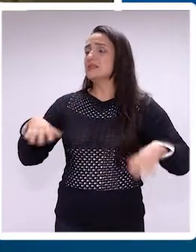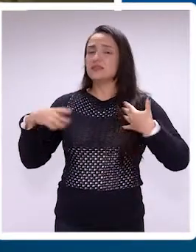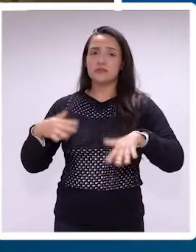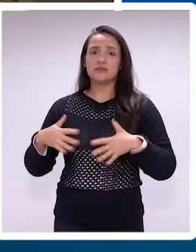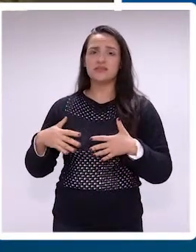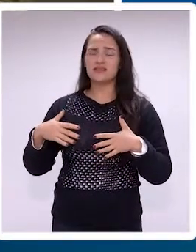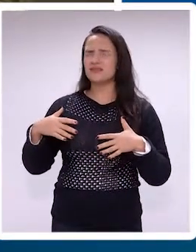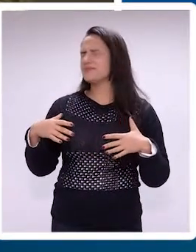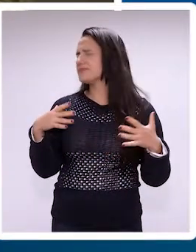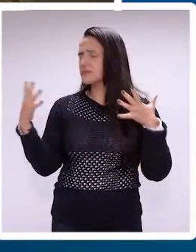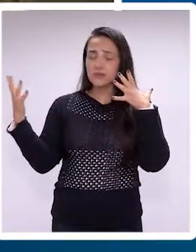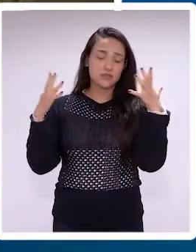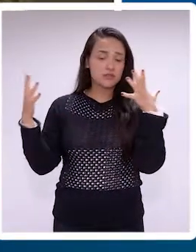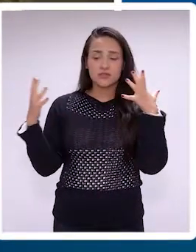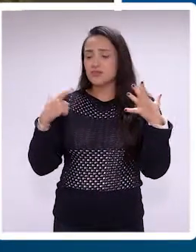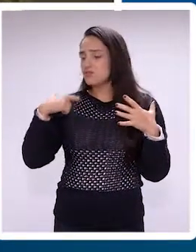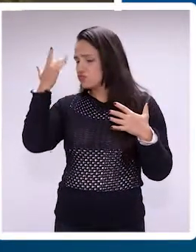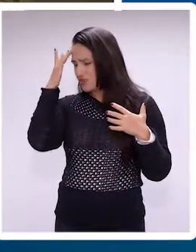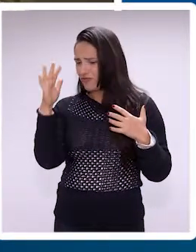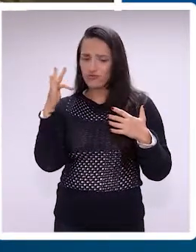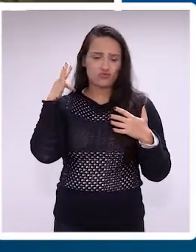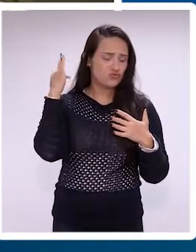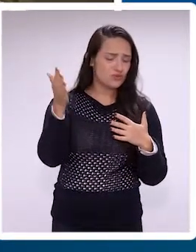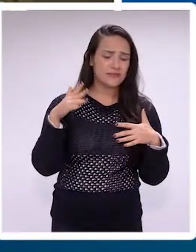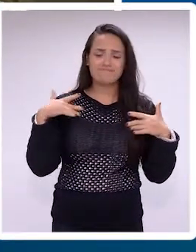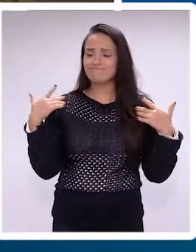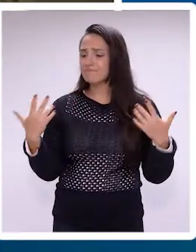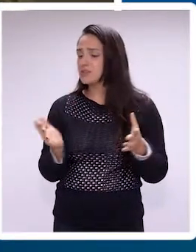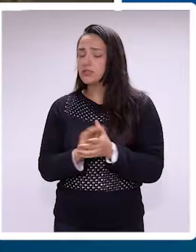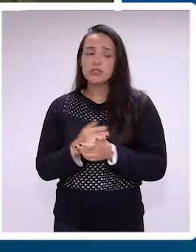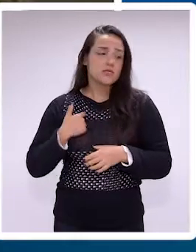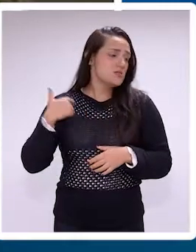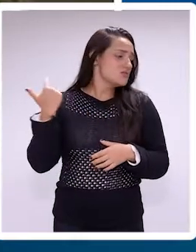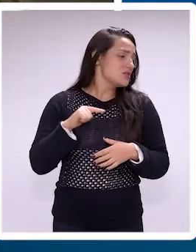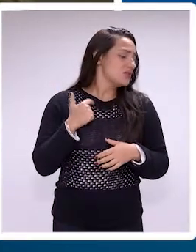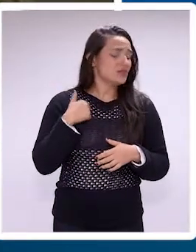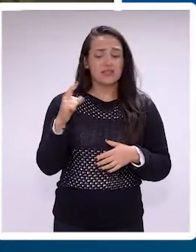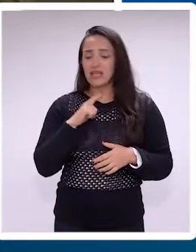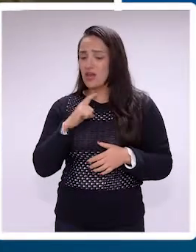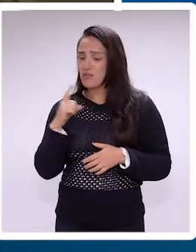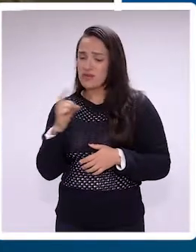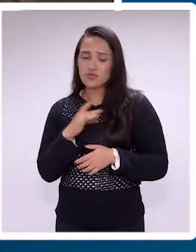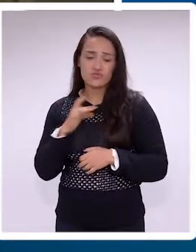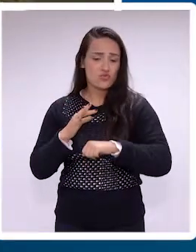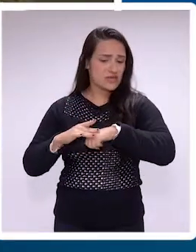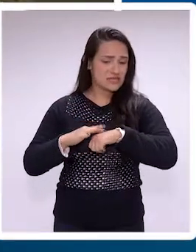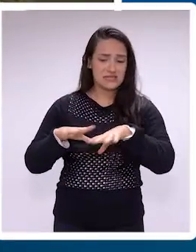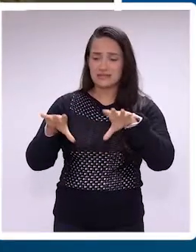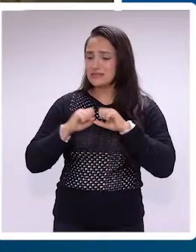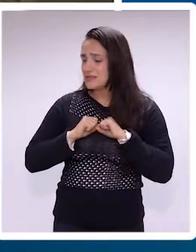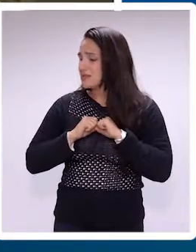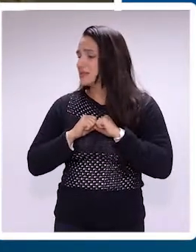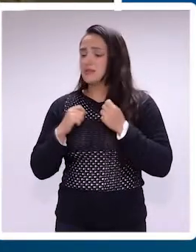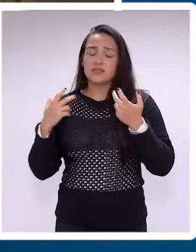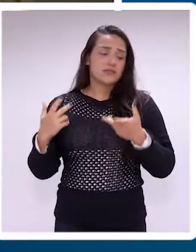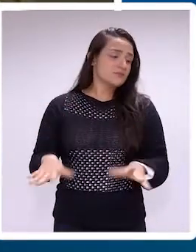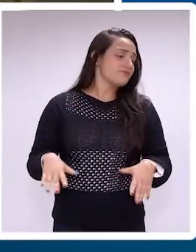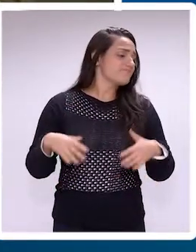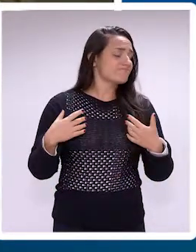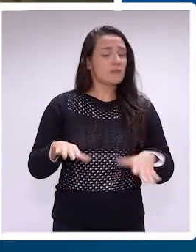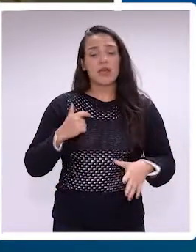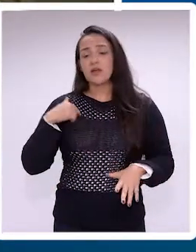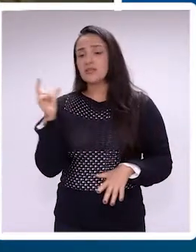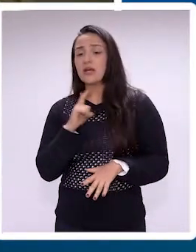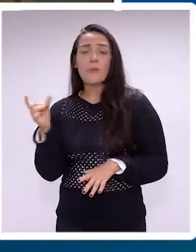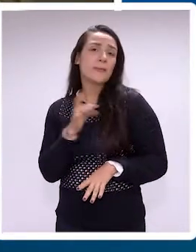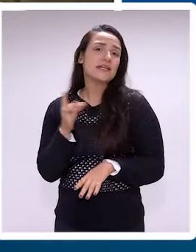pavor. Eu não sei o que acontecerá amanhã. Eu estou com medo dessa doença. Eu estou com medo de pegar. Eu